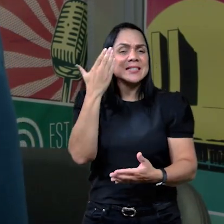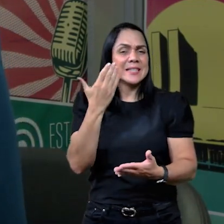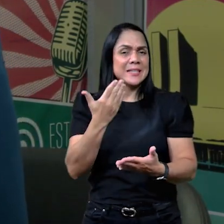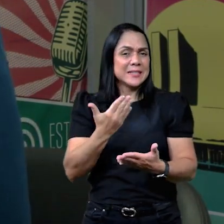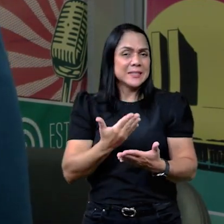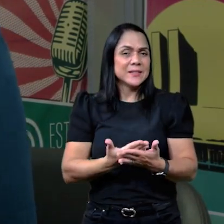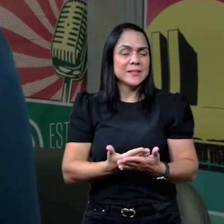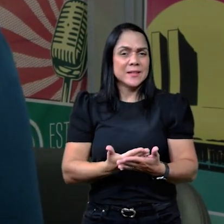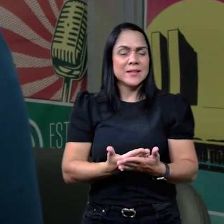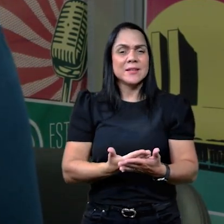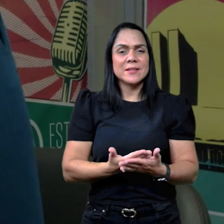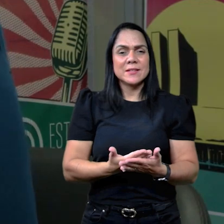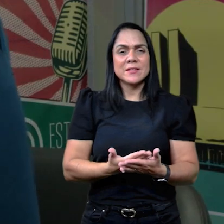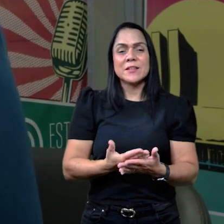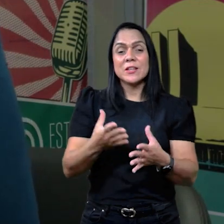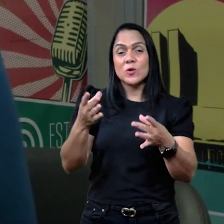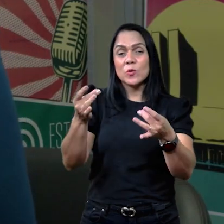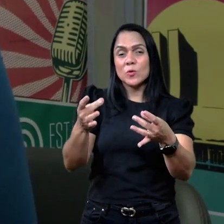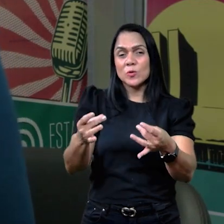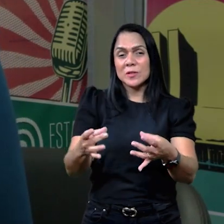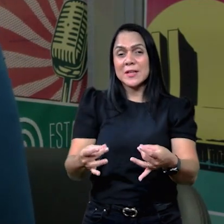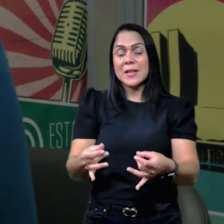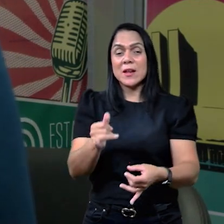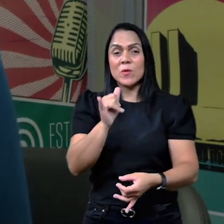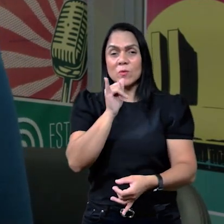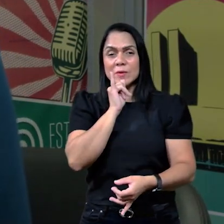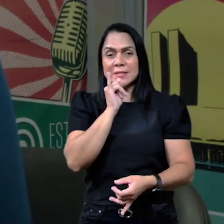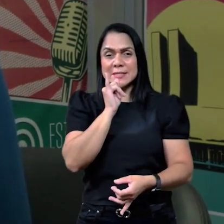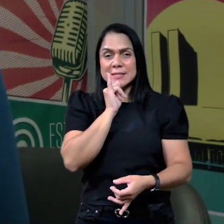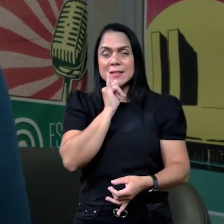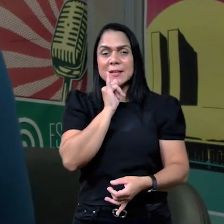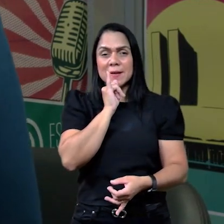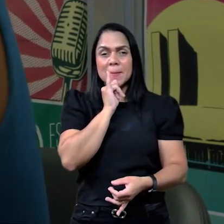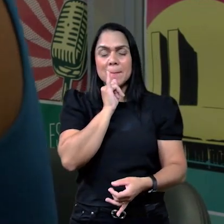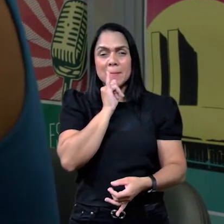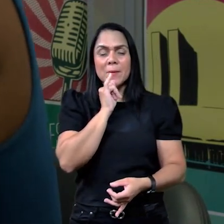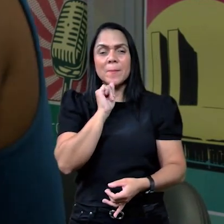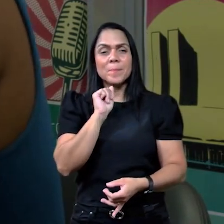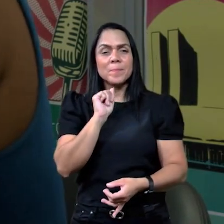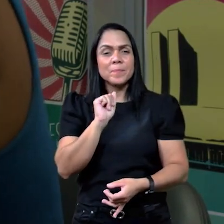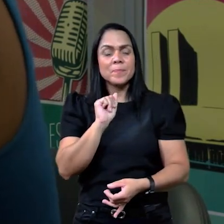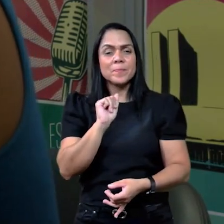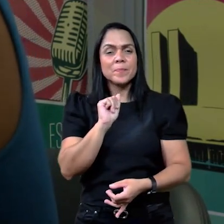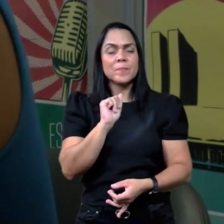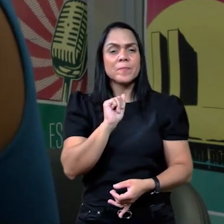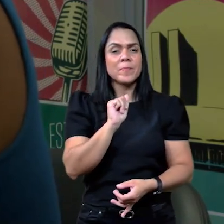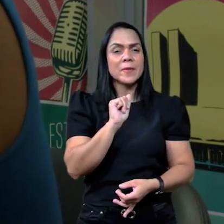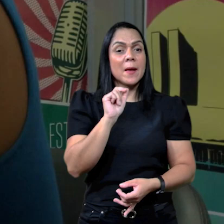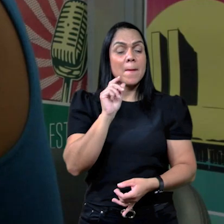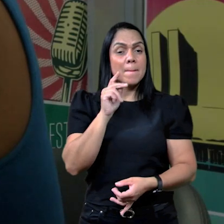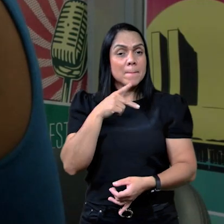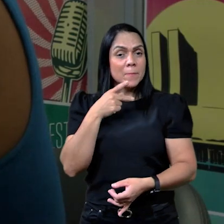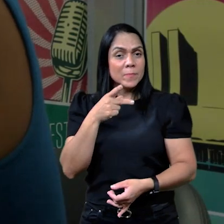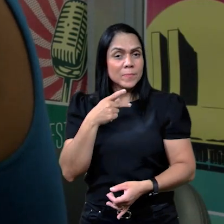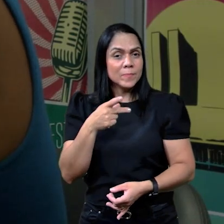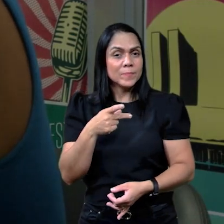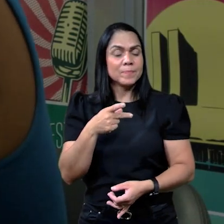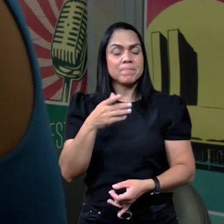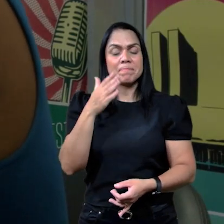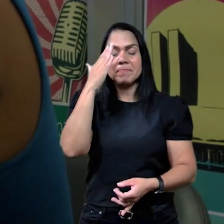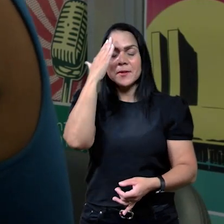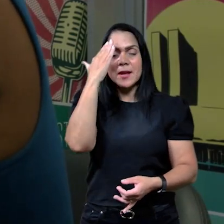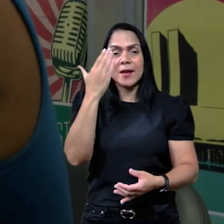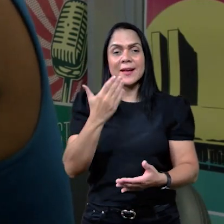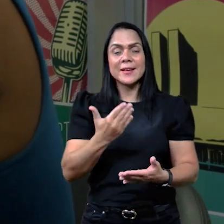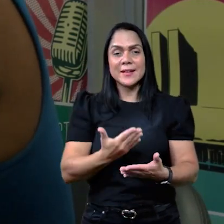para quilombola, acho que a PNGTAC, que acho que é um grande exemplo disso, a Priscila pode falar um pouquinho disso, mas eu